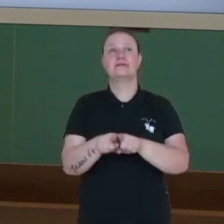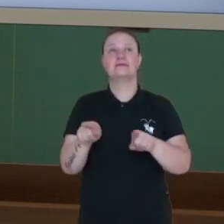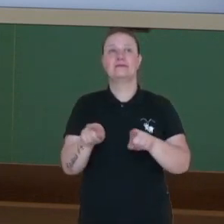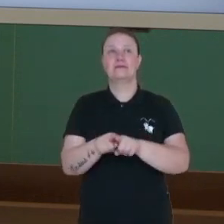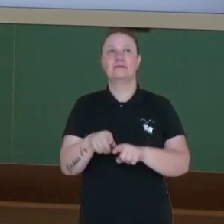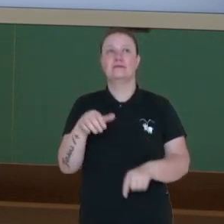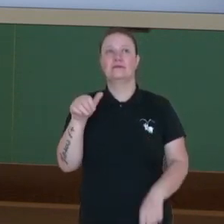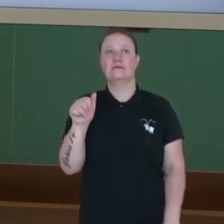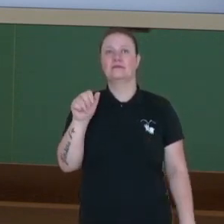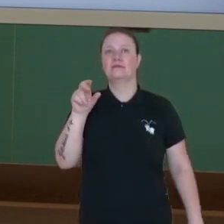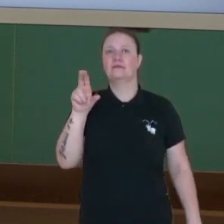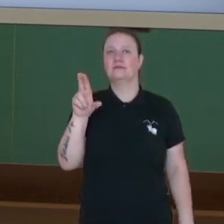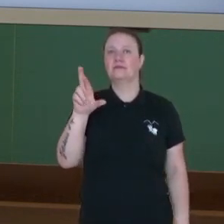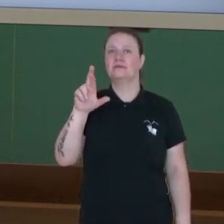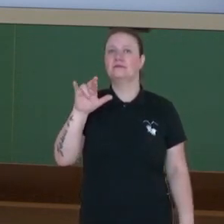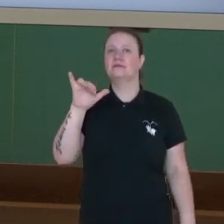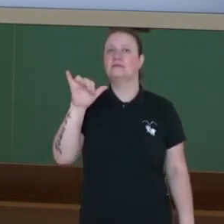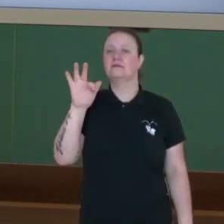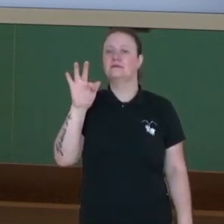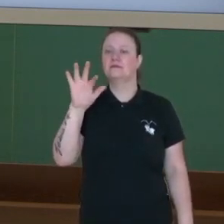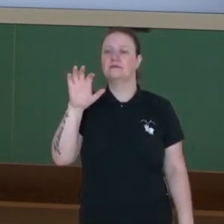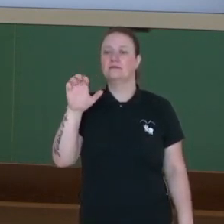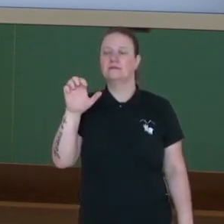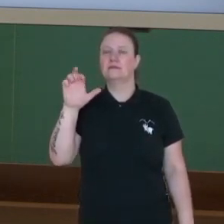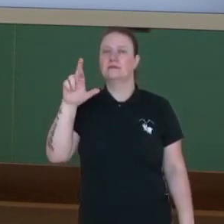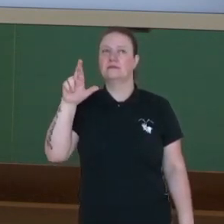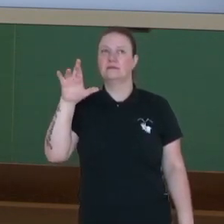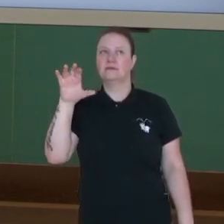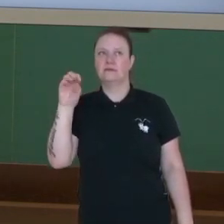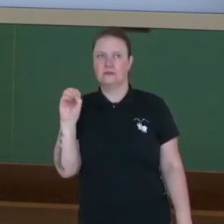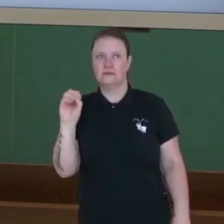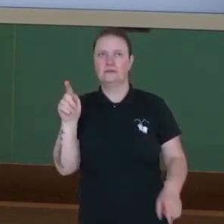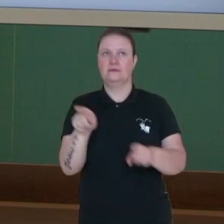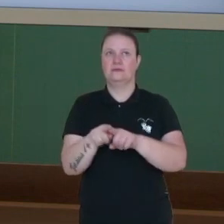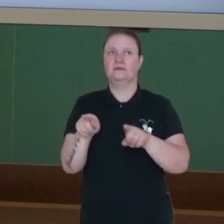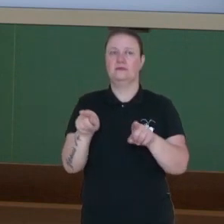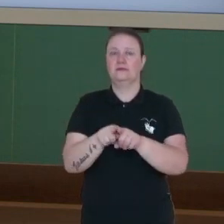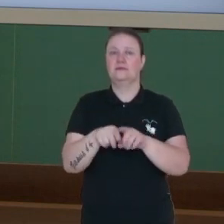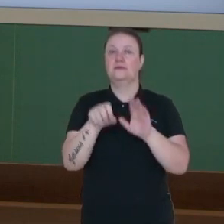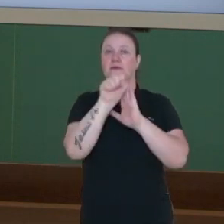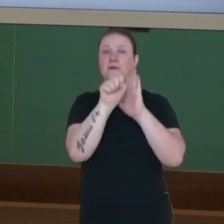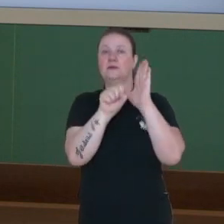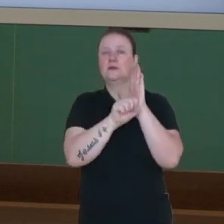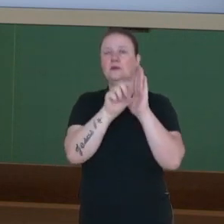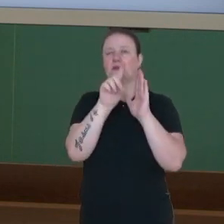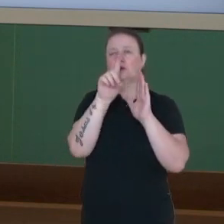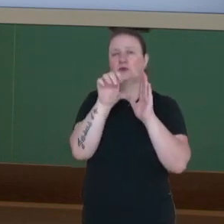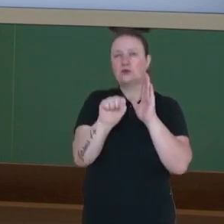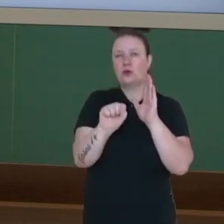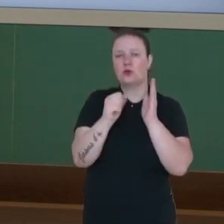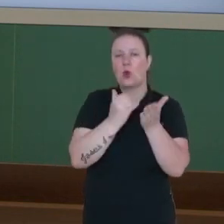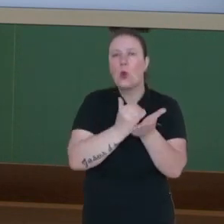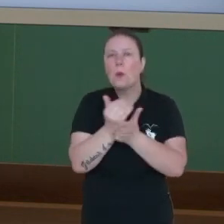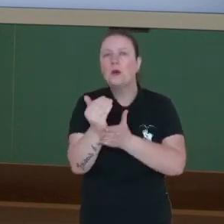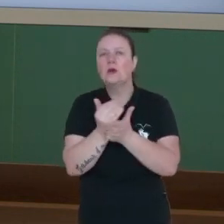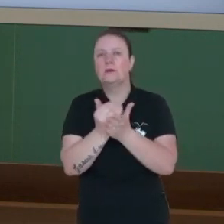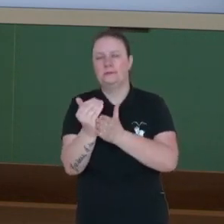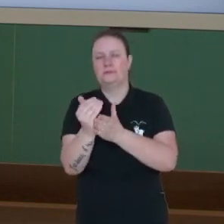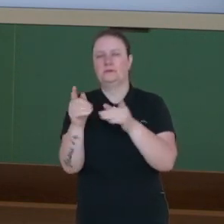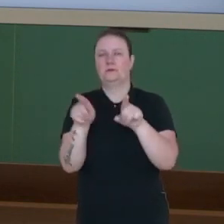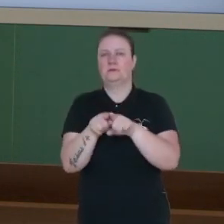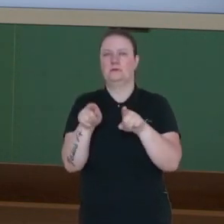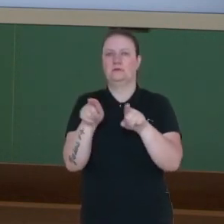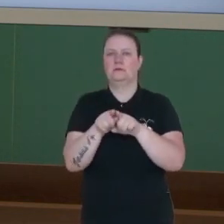ciclo aurífero, né? Ali por volta do século XVIII, como a gente viu, finalzinho do século XVII, início do século XVIII,